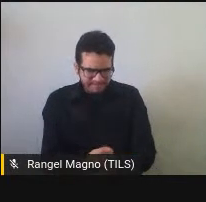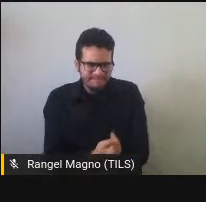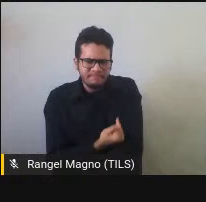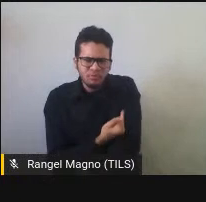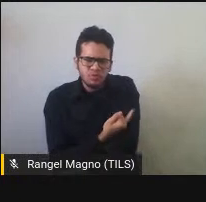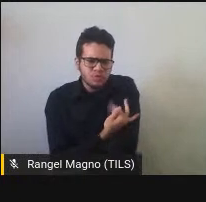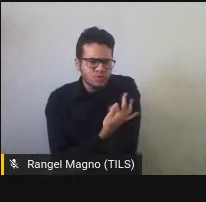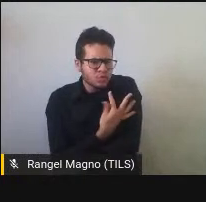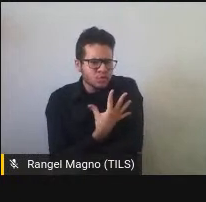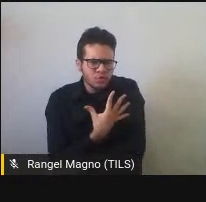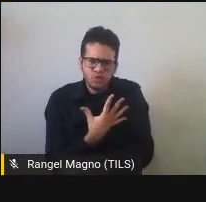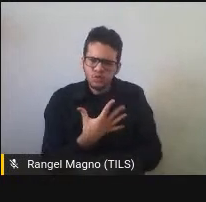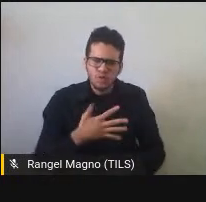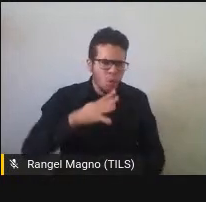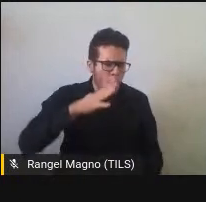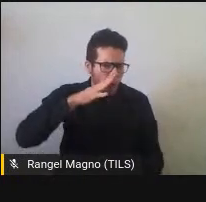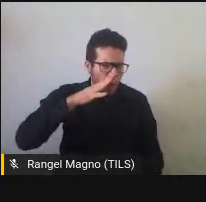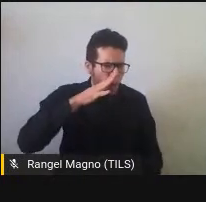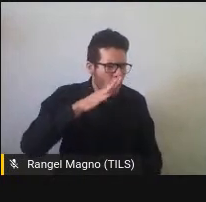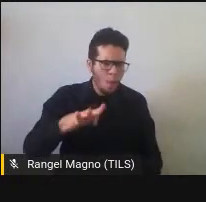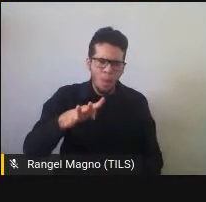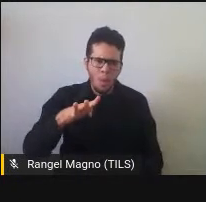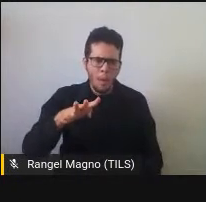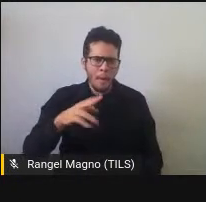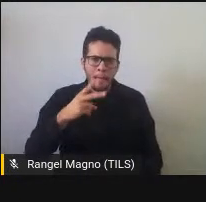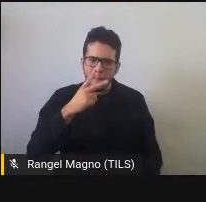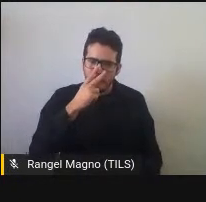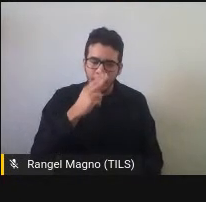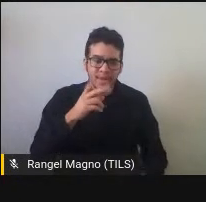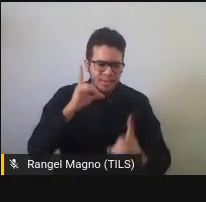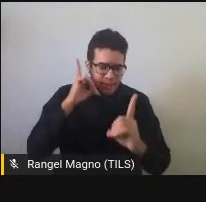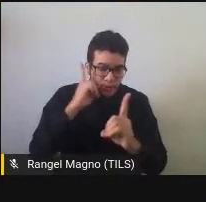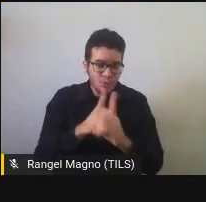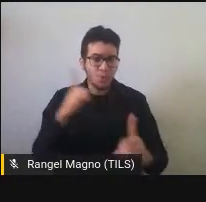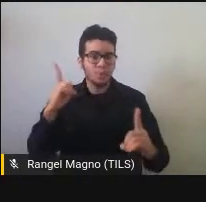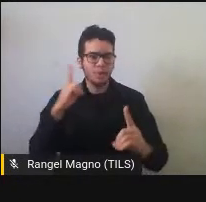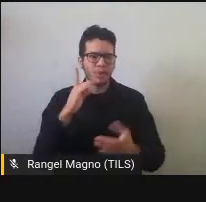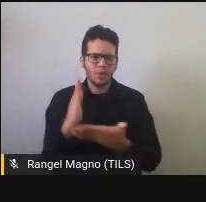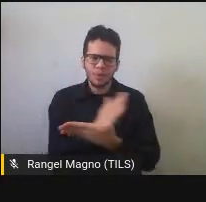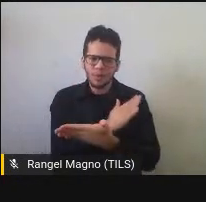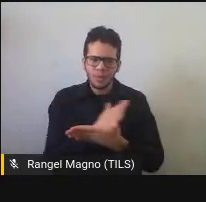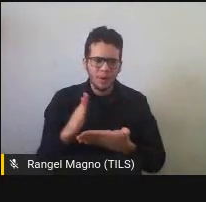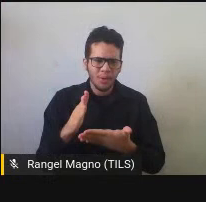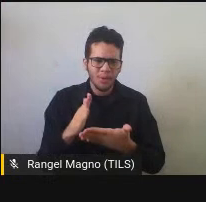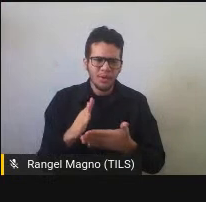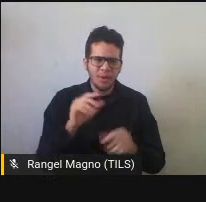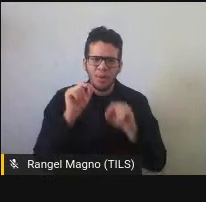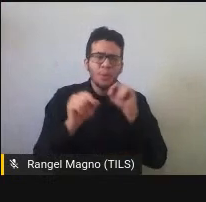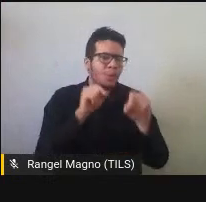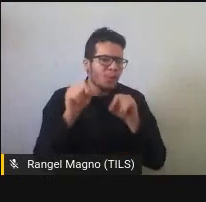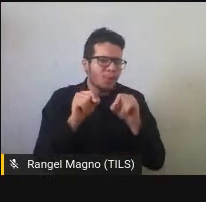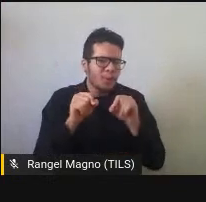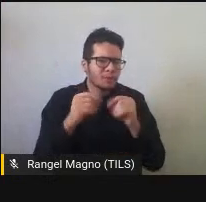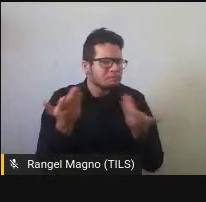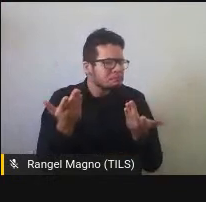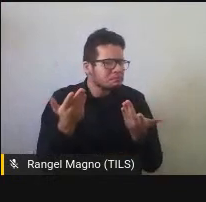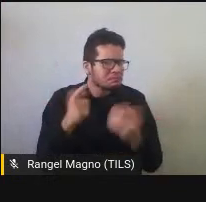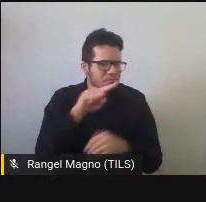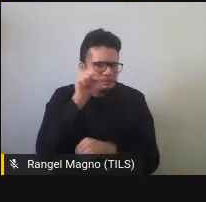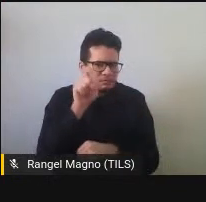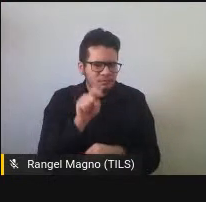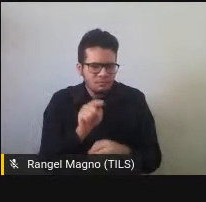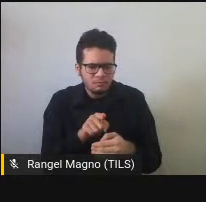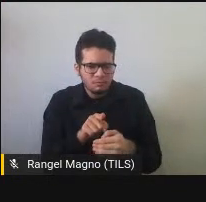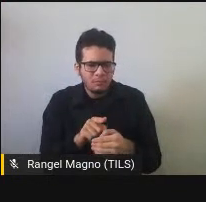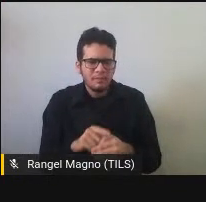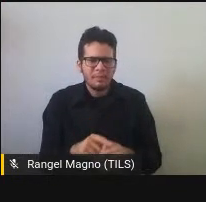levando-o a sentir como se ele tivesse descoberto algo ele pôde verificar em seguida que não era algo ignorado